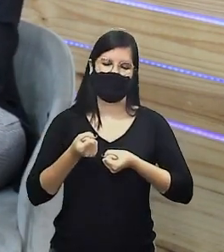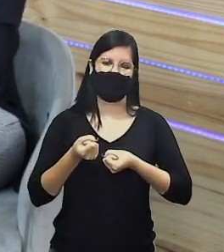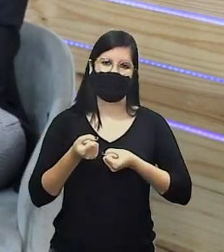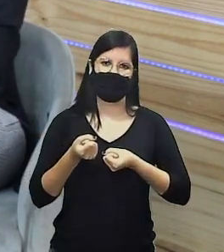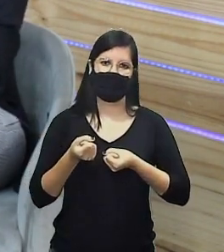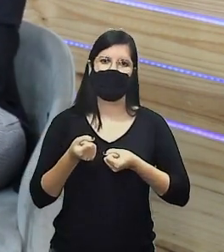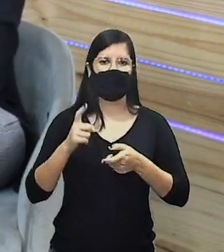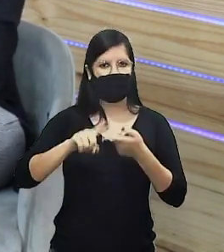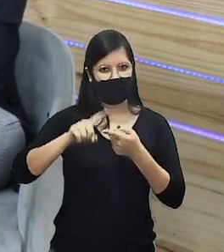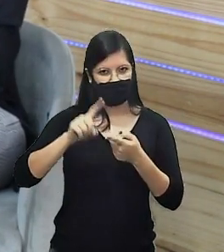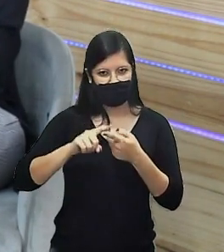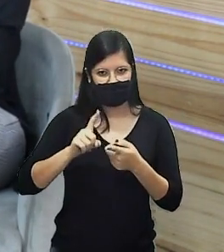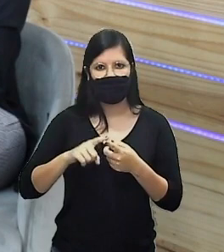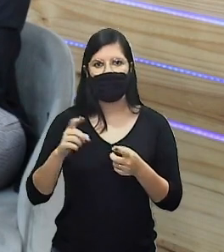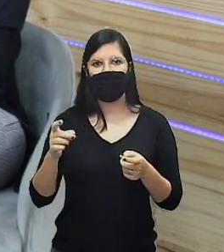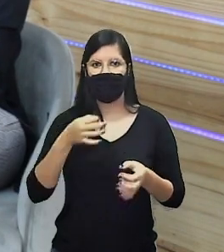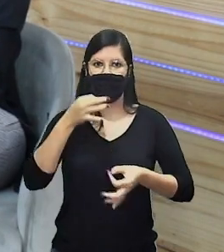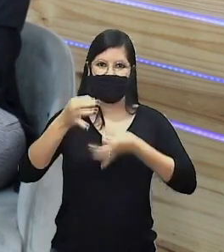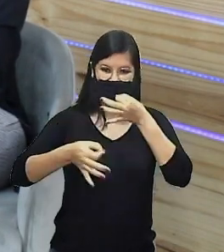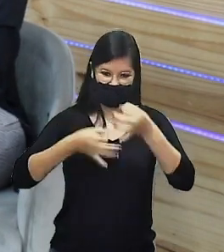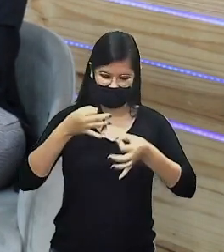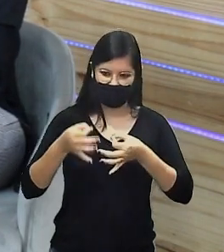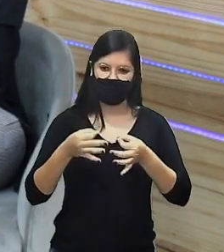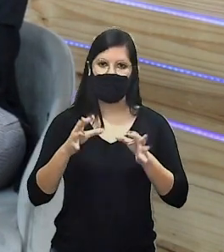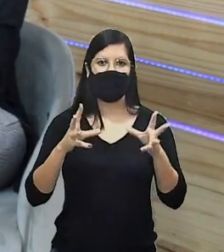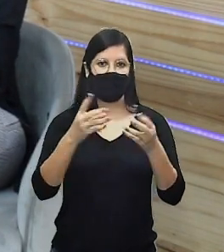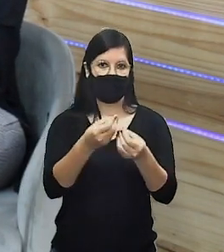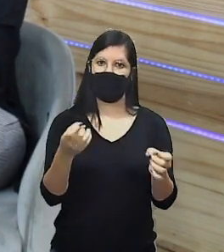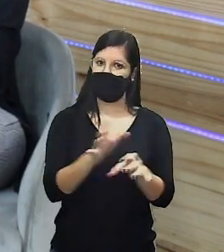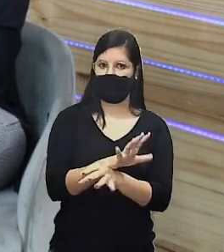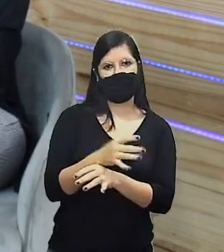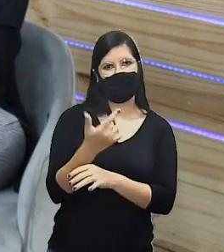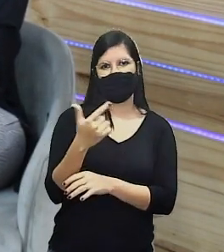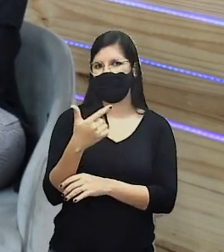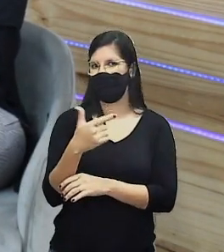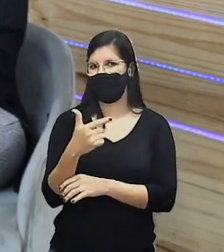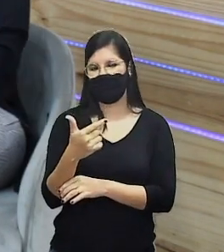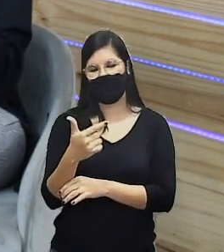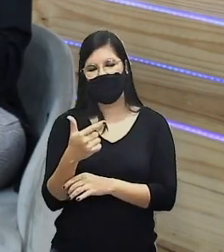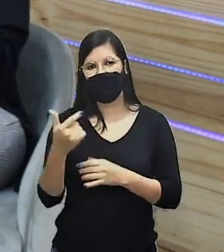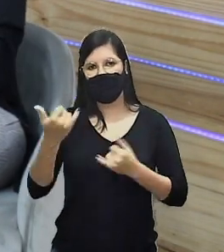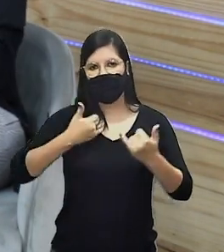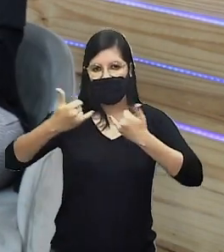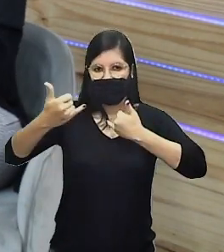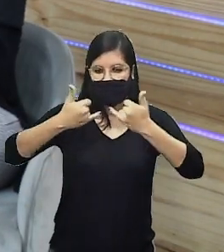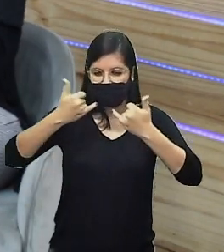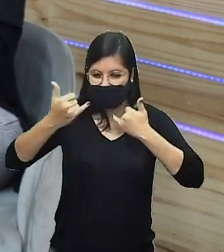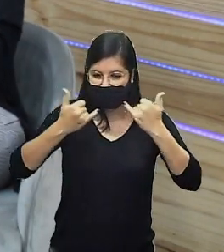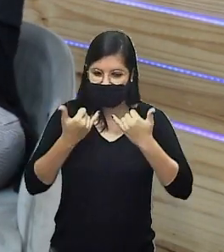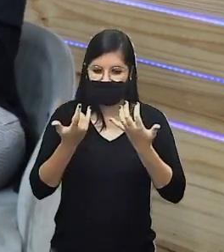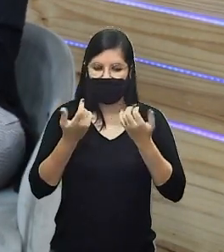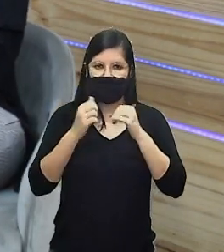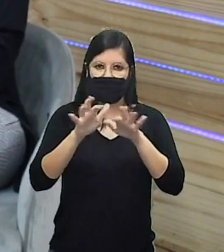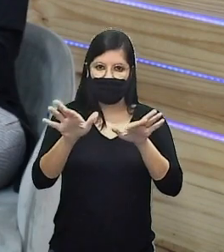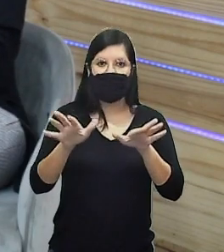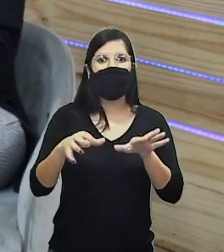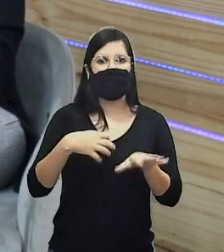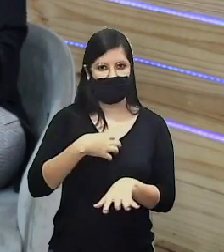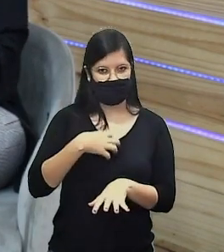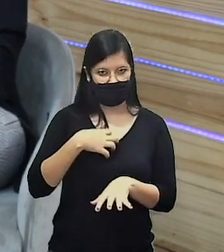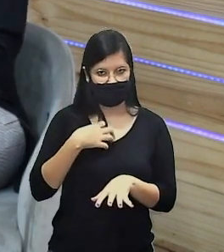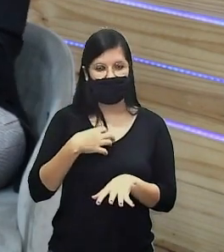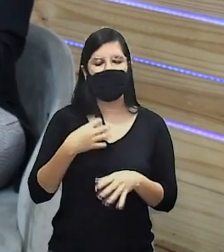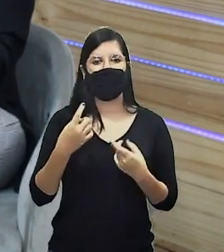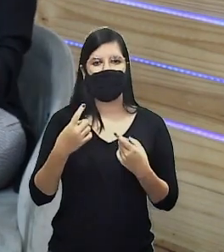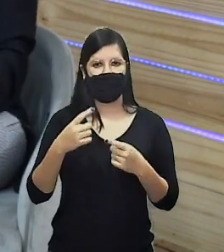ele se preparar para receber as críticas, porque nem todo mundo está preparado para essa enxurrada de informações que às vezes são agressivas, né? Porque tratar